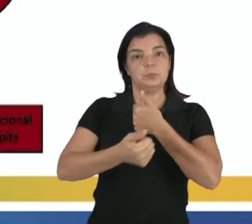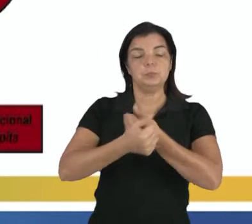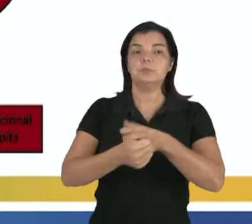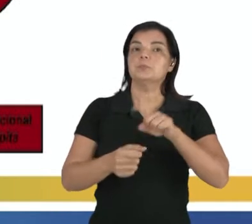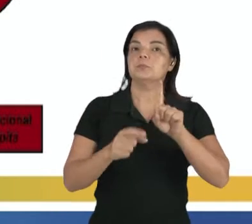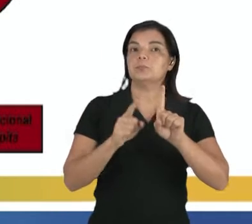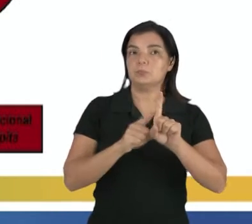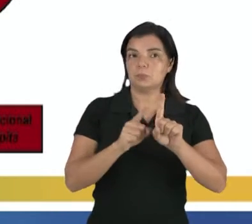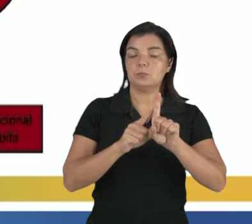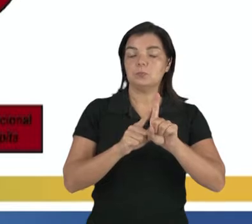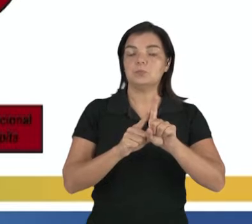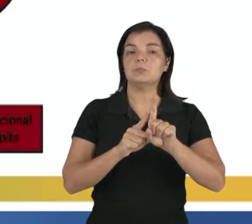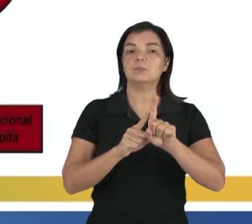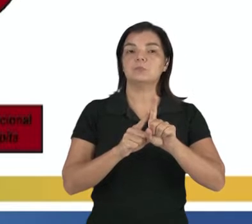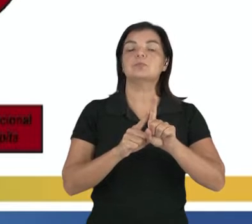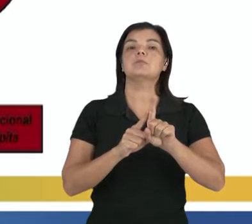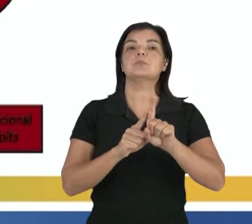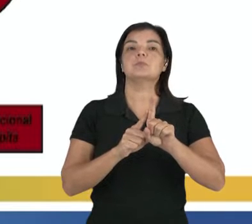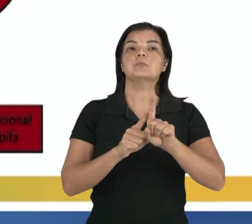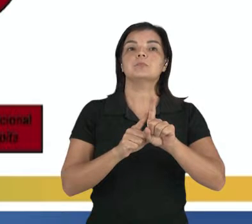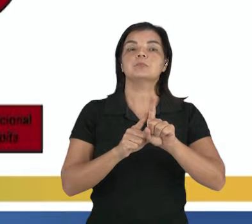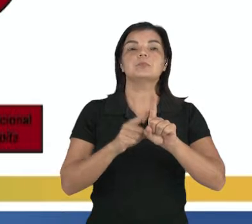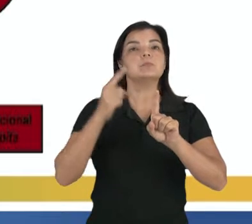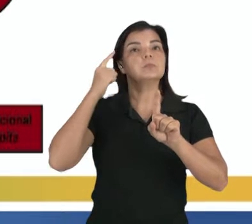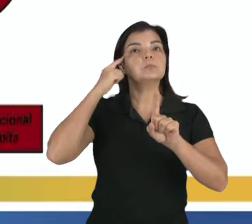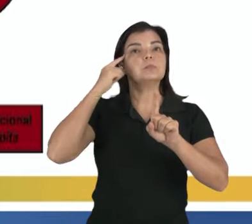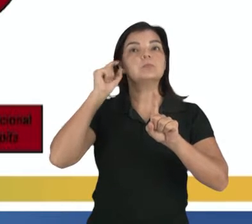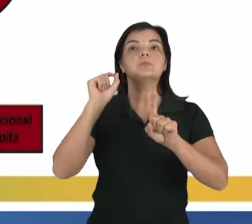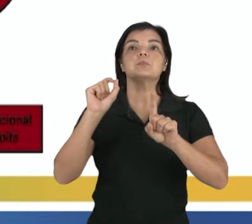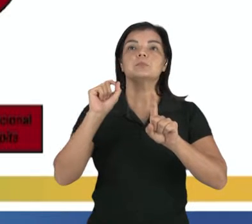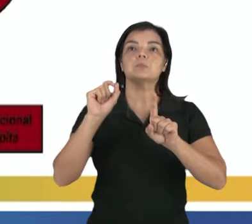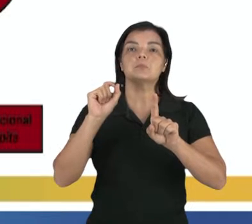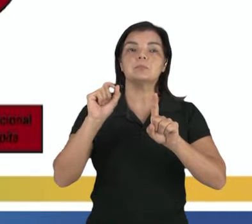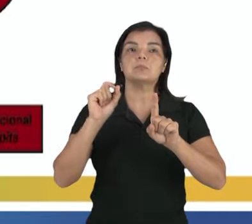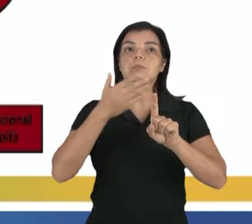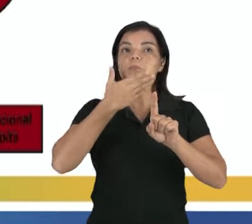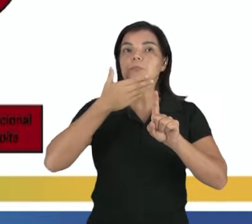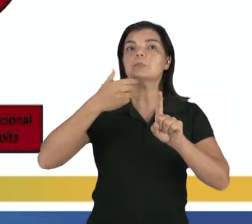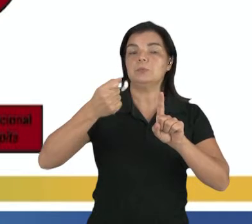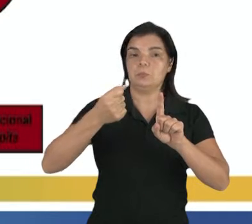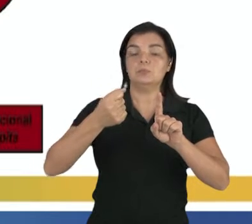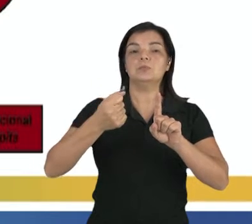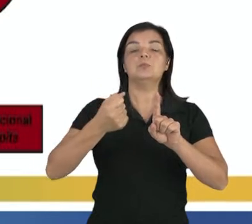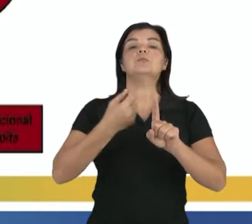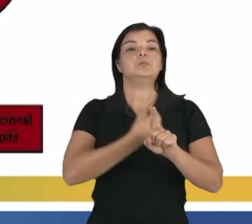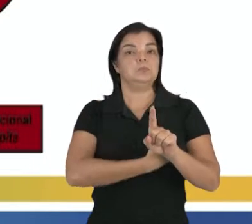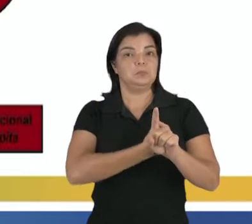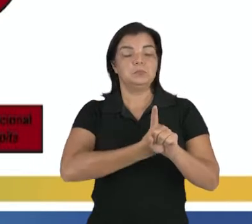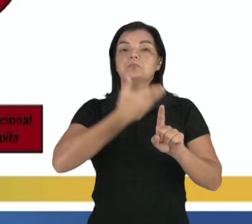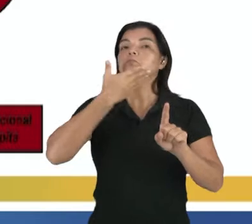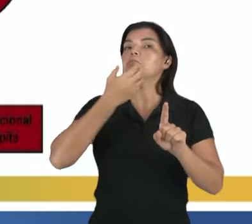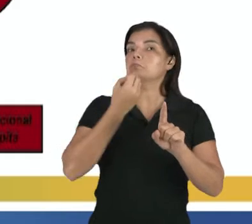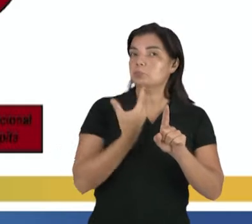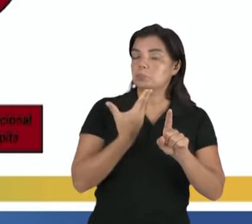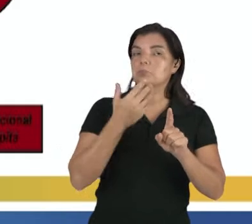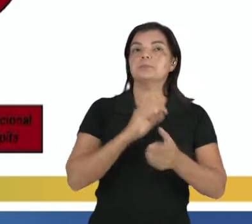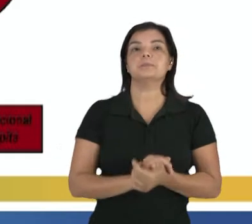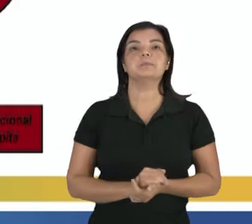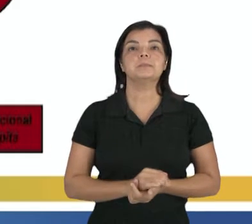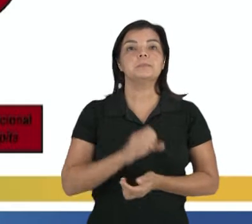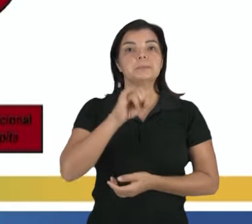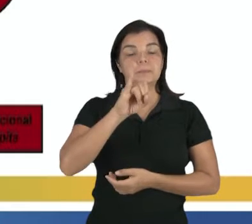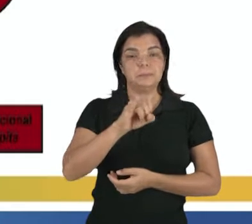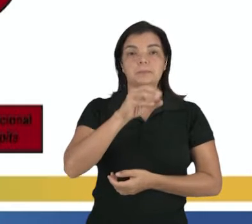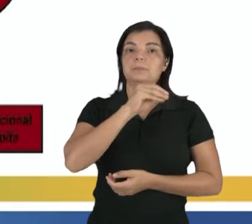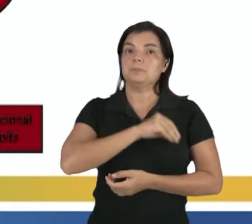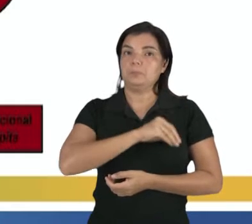1, mais imagina-se que melhor será o padrão de vida daquela pessoa. Então, se